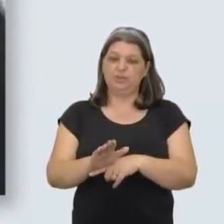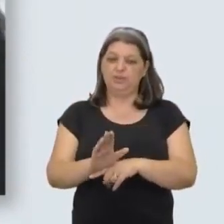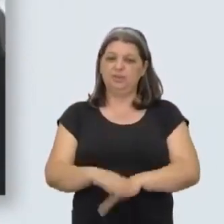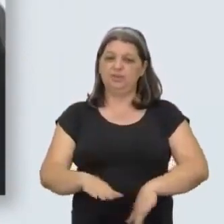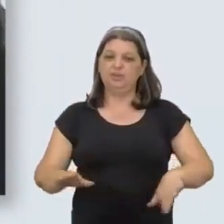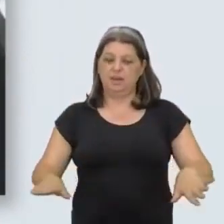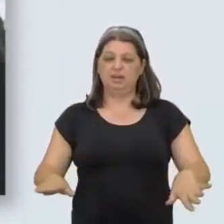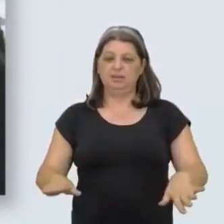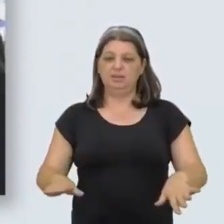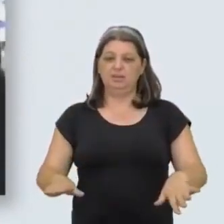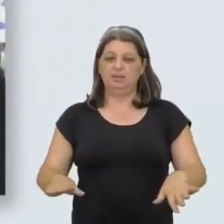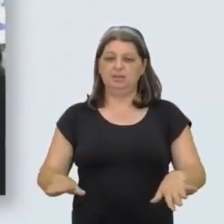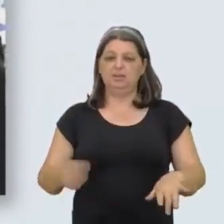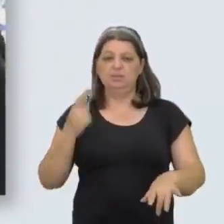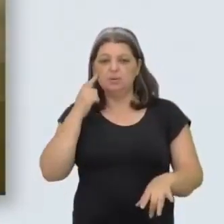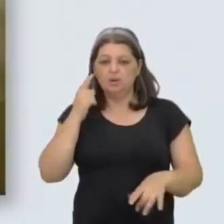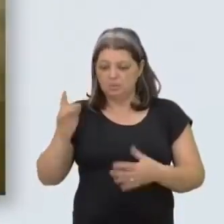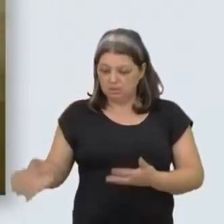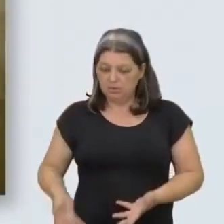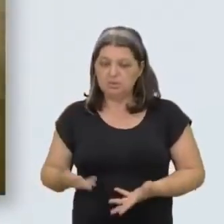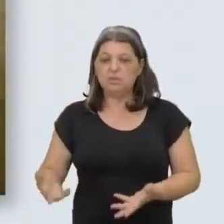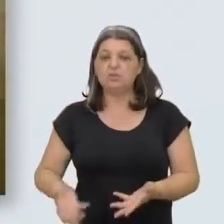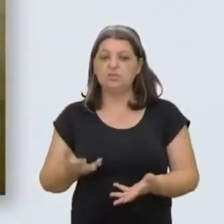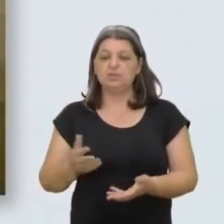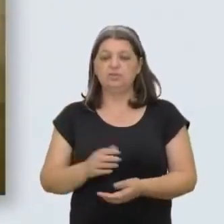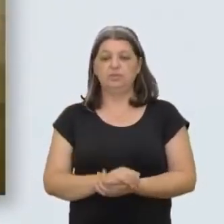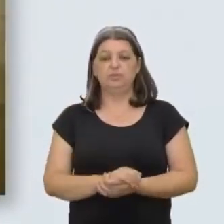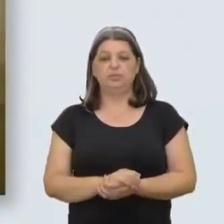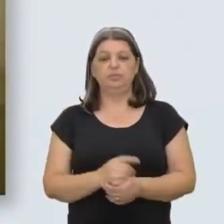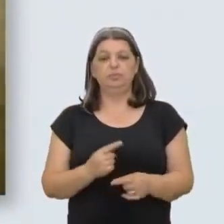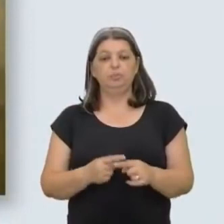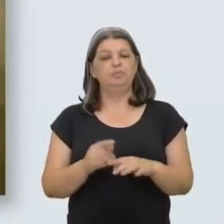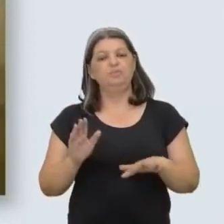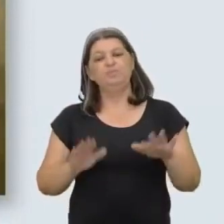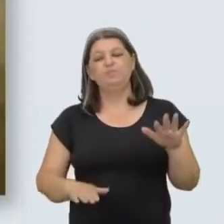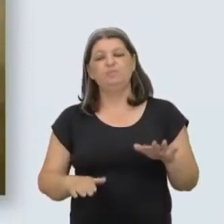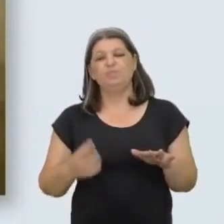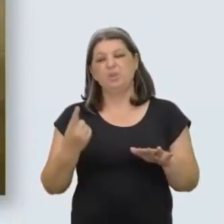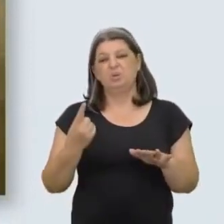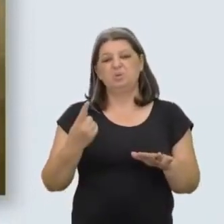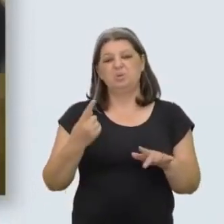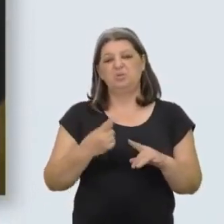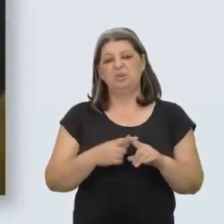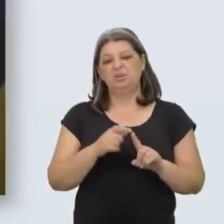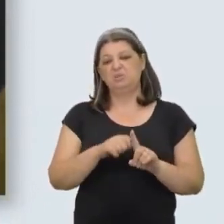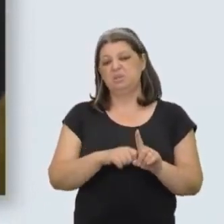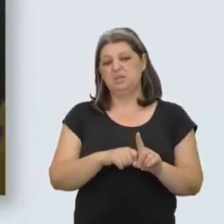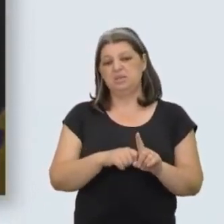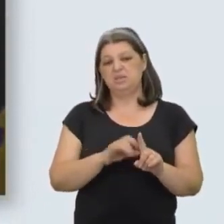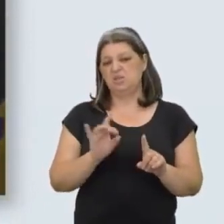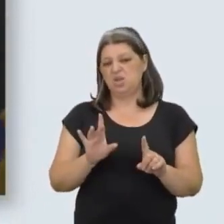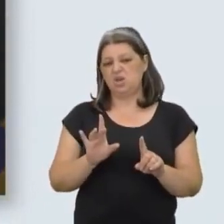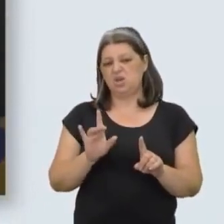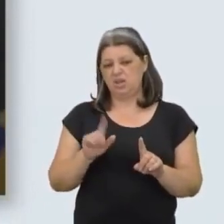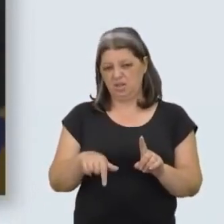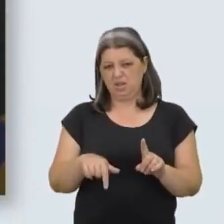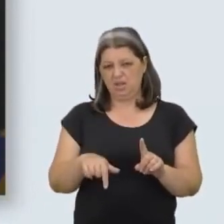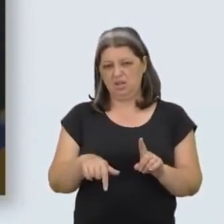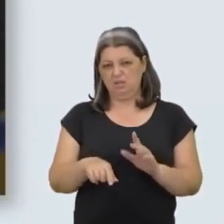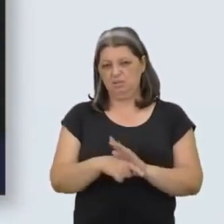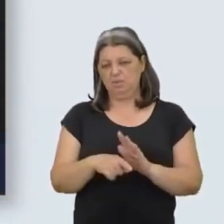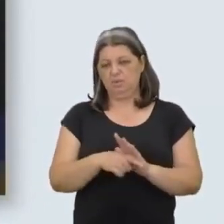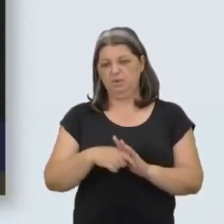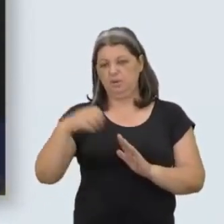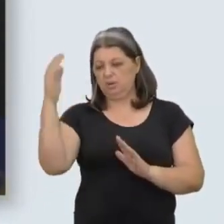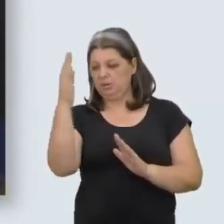A criança vir ter o incentivo, né? Acho que média pouco, aí 1 por mês aí. Mas é bastante, considerando que a média